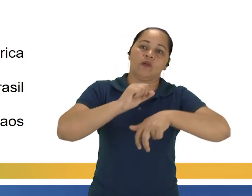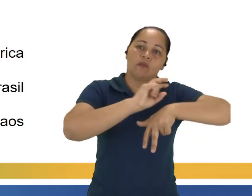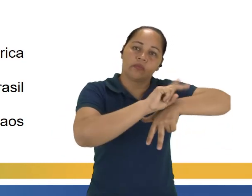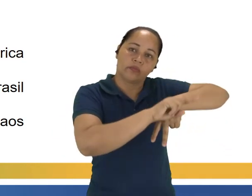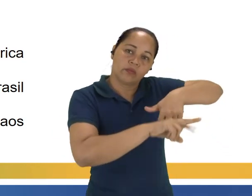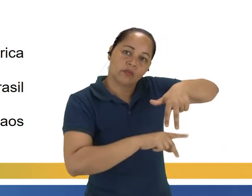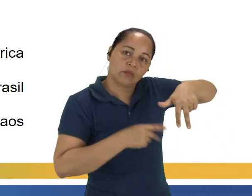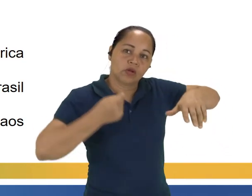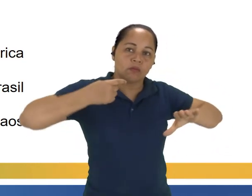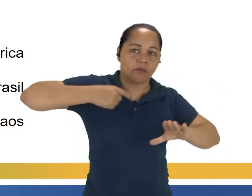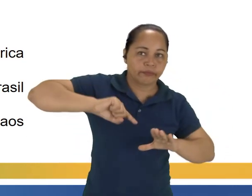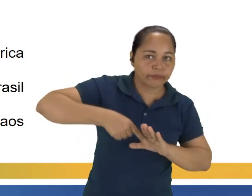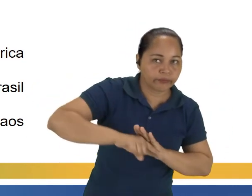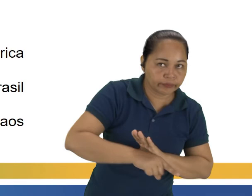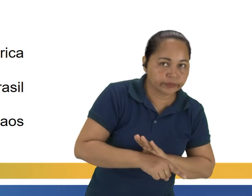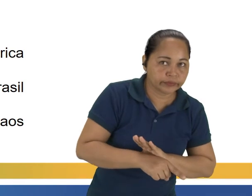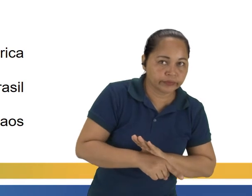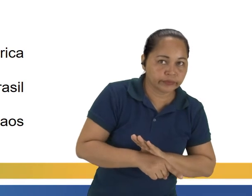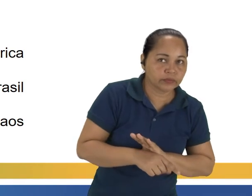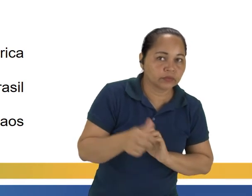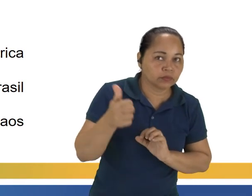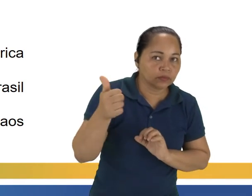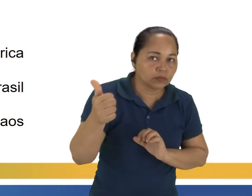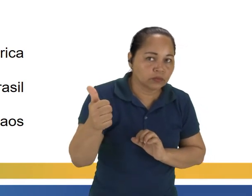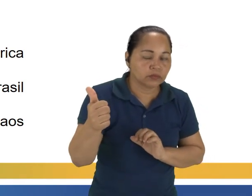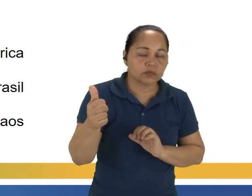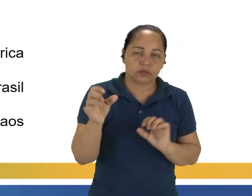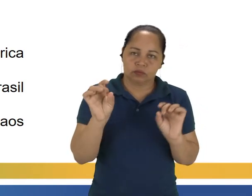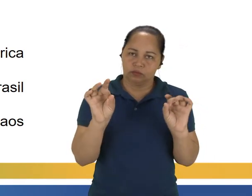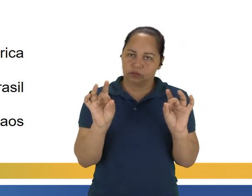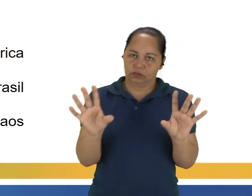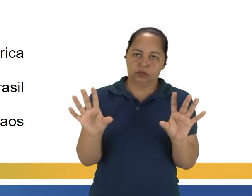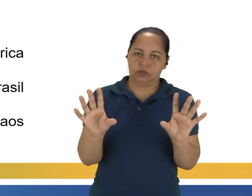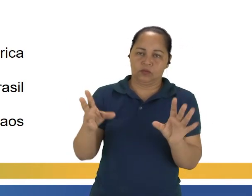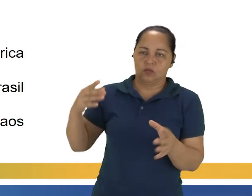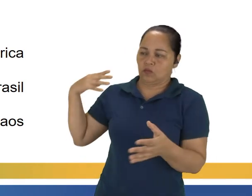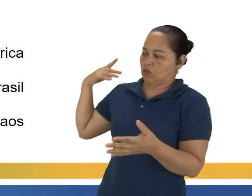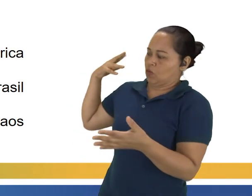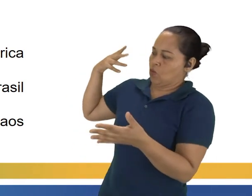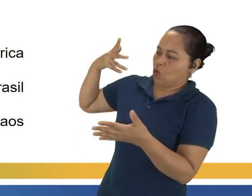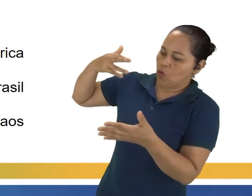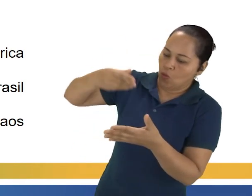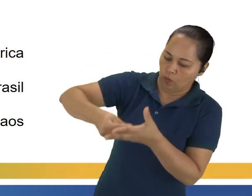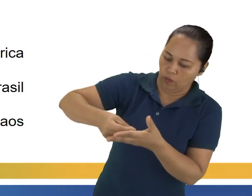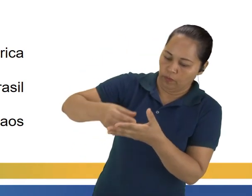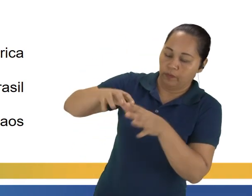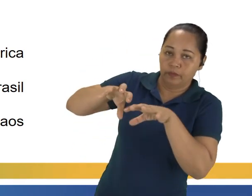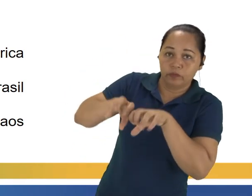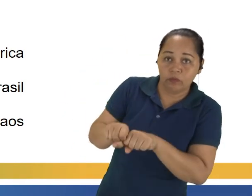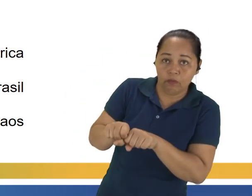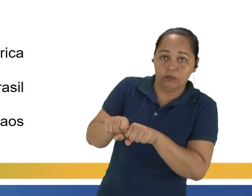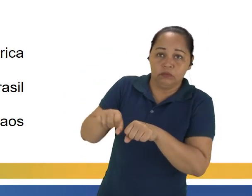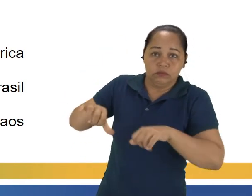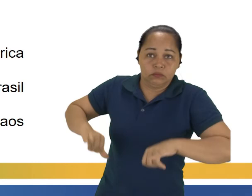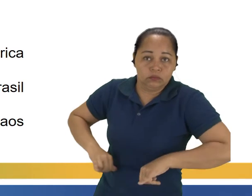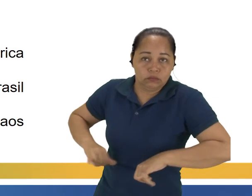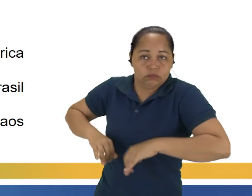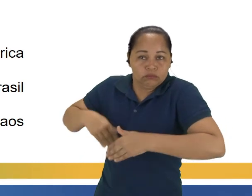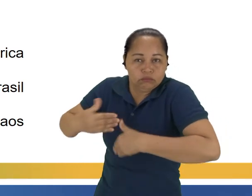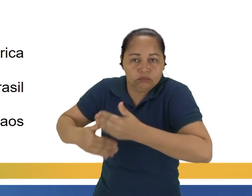e complexidade. Não se trata, portanto, do resgate ingênuo do passado, nem do seu cultivo nostálgico, mas